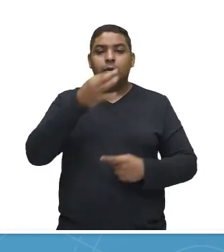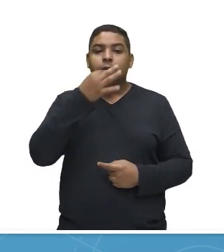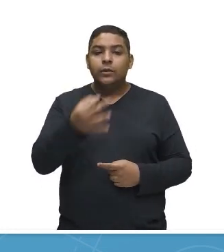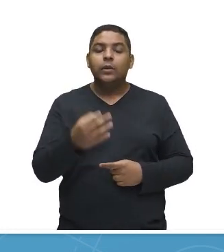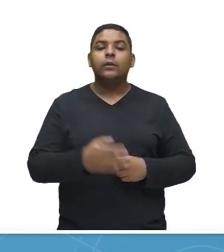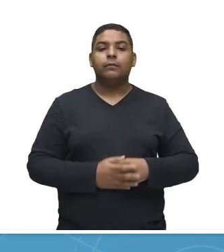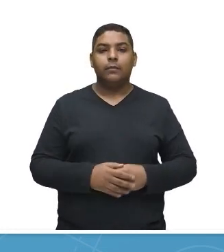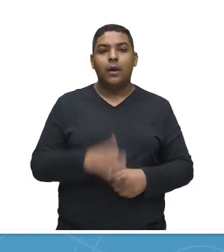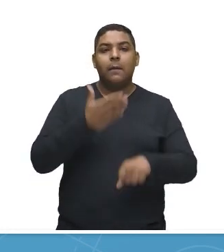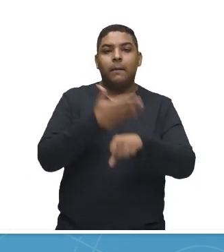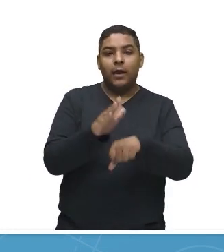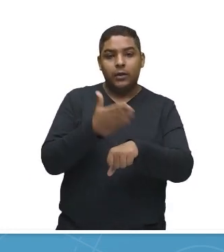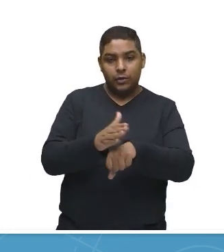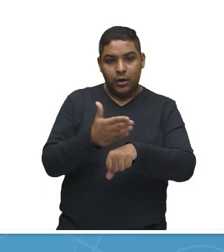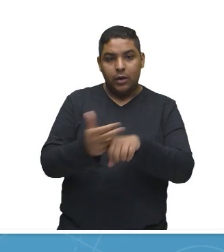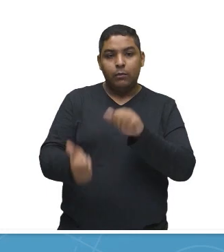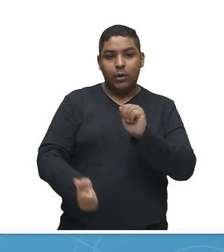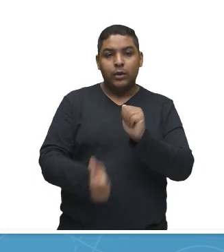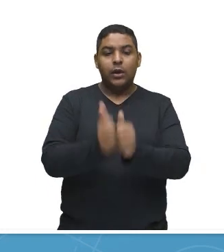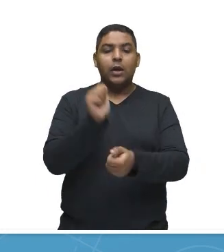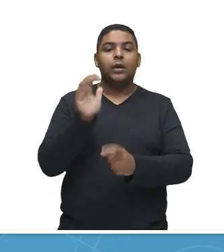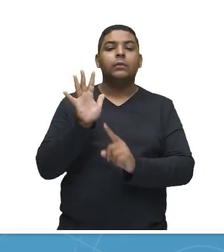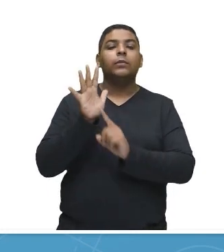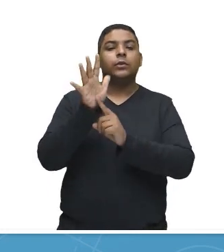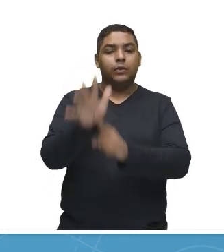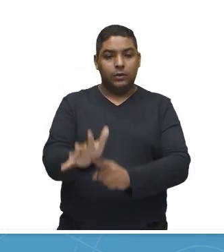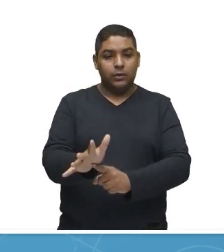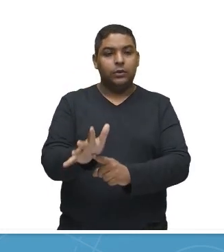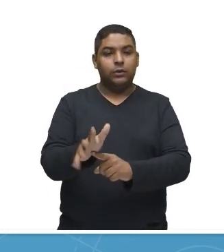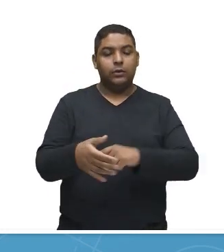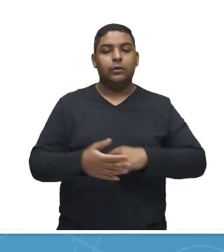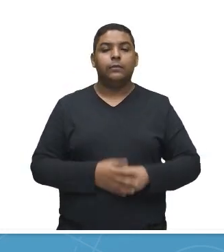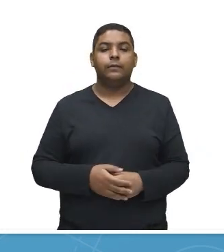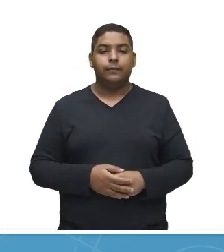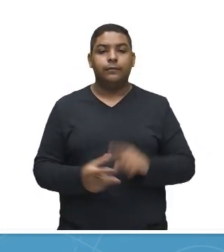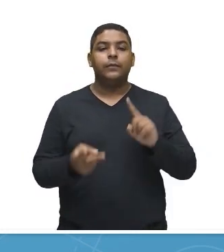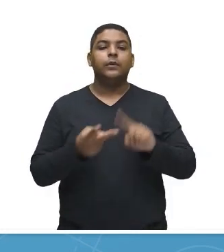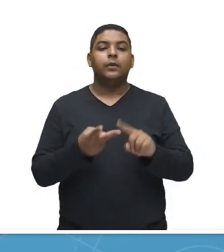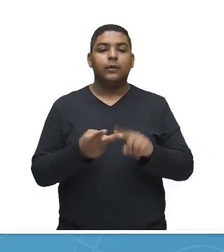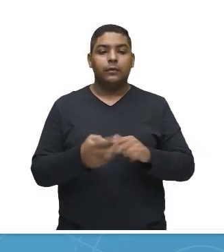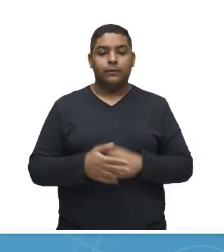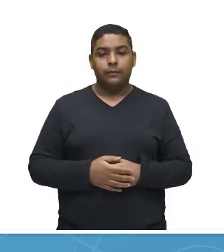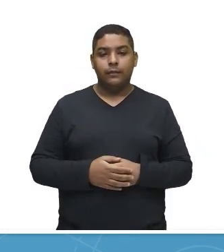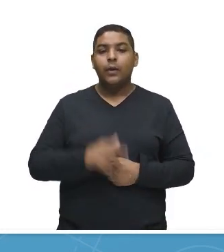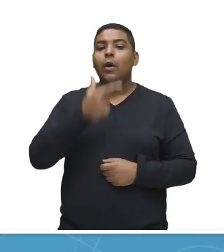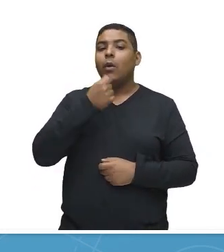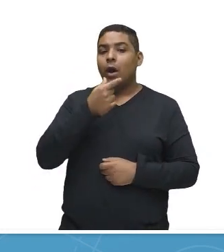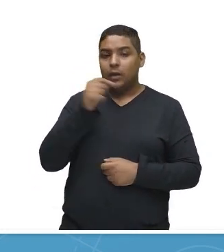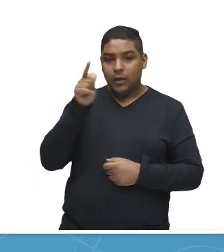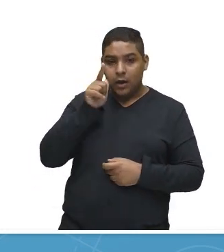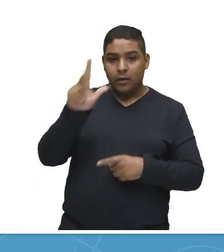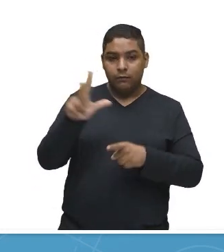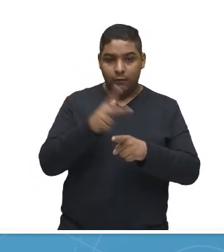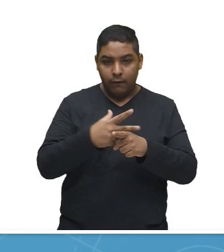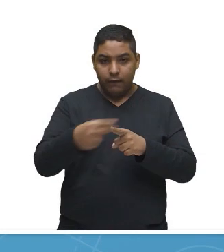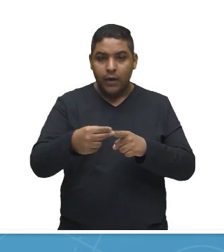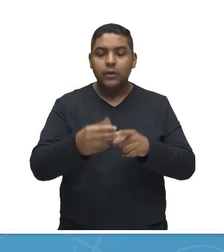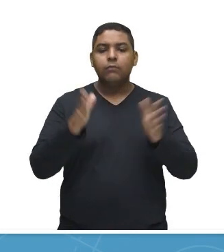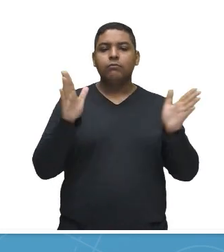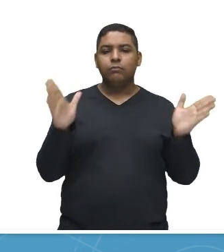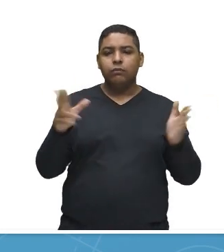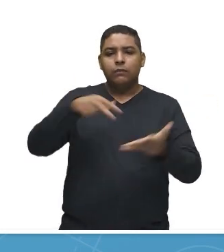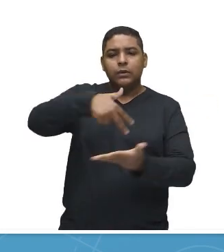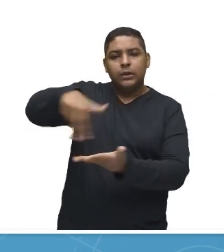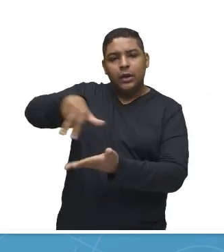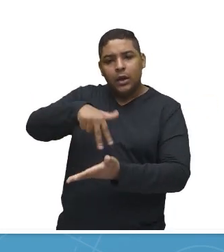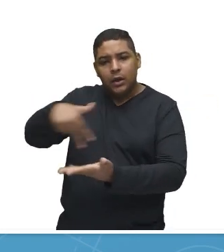é praticada como modalidade de demonstração. Segunda dica, o atleta vencedor abre os braços e